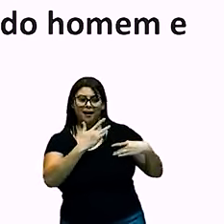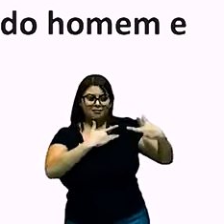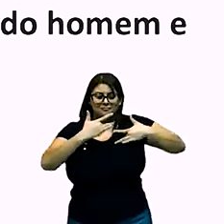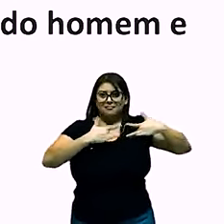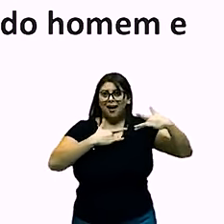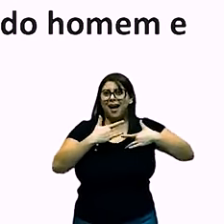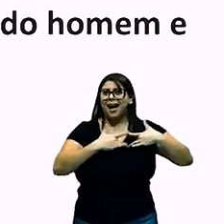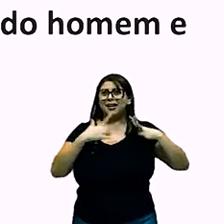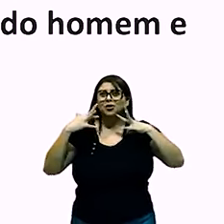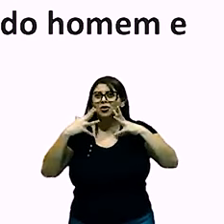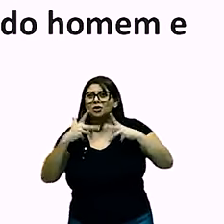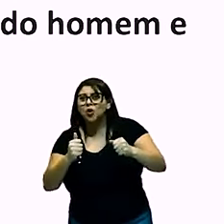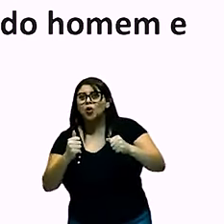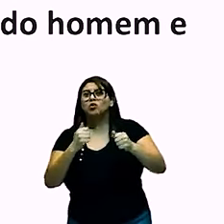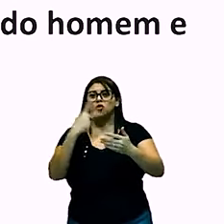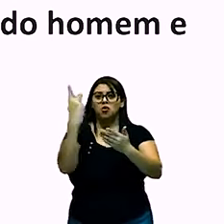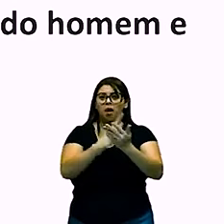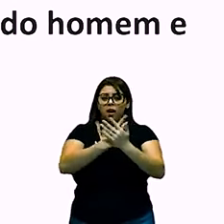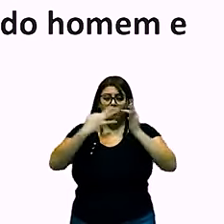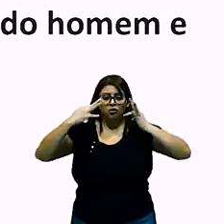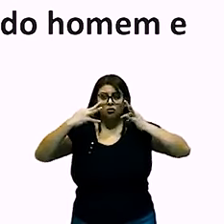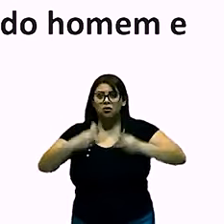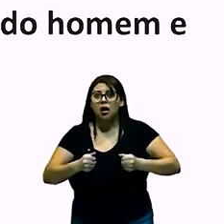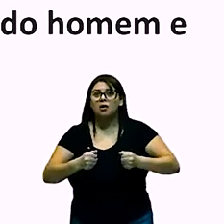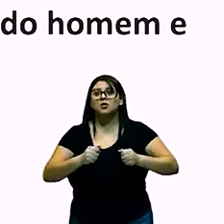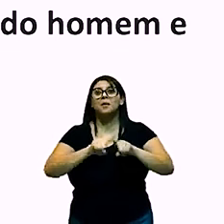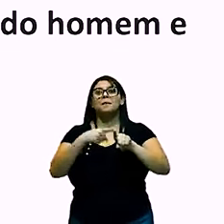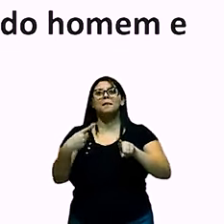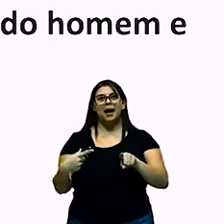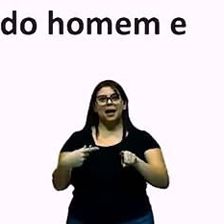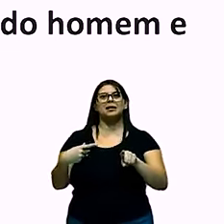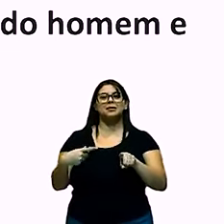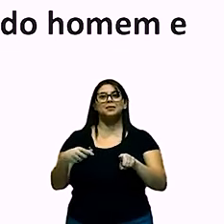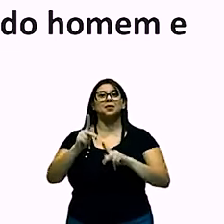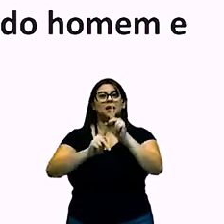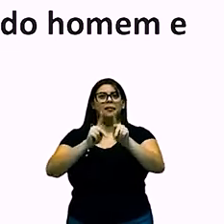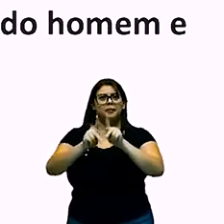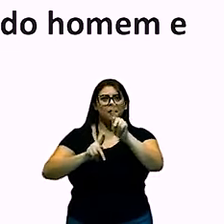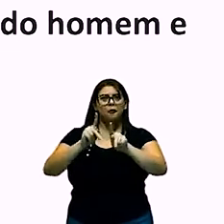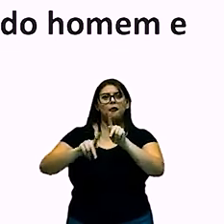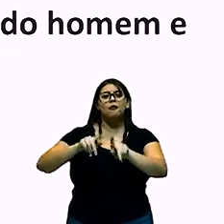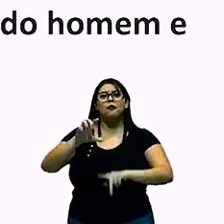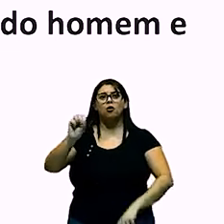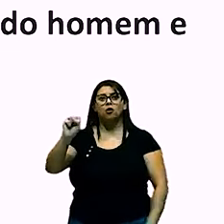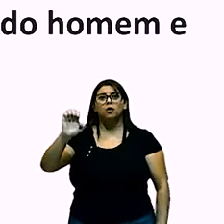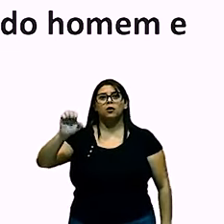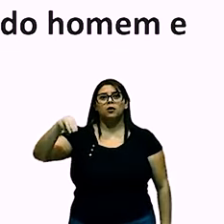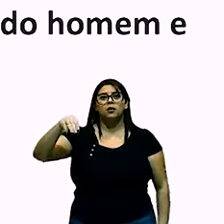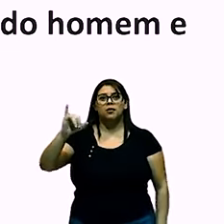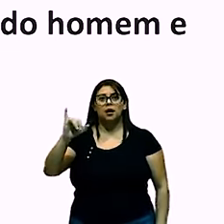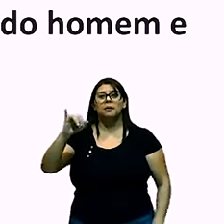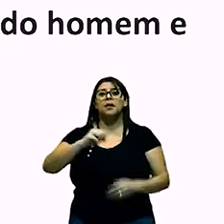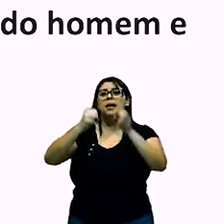pecado. Então a depravação é total, mas os semi-pelagianos diziam, não, a depravação foi só parcial. Assim